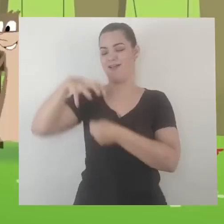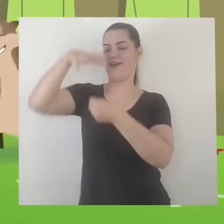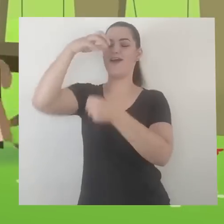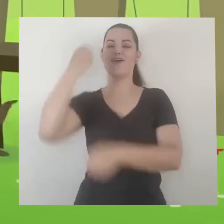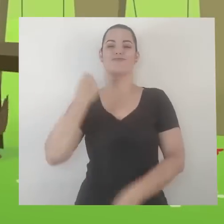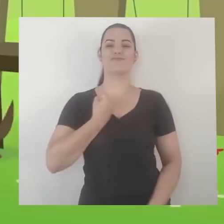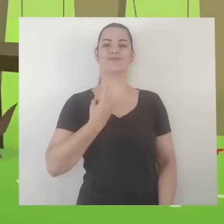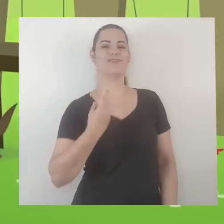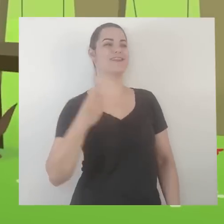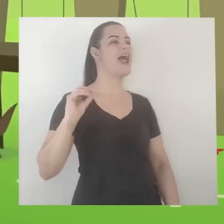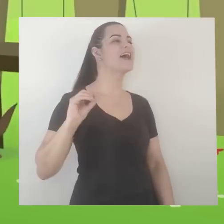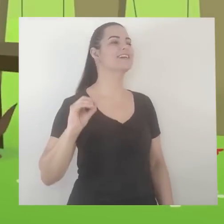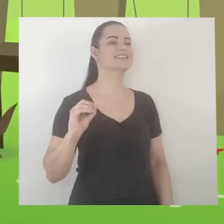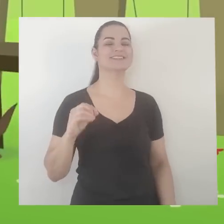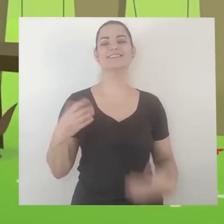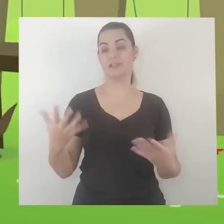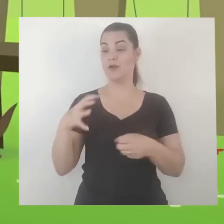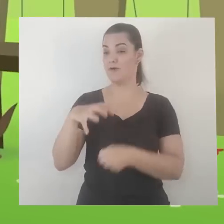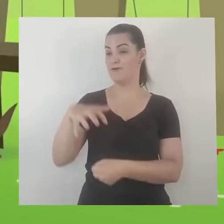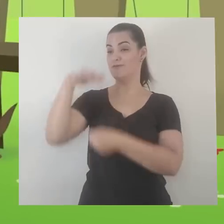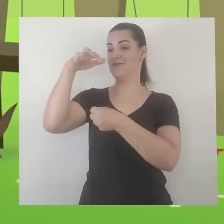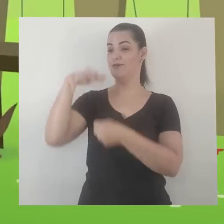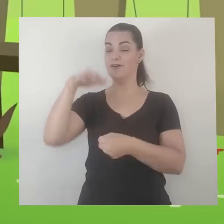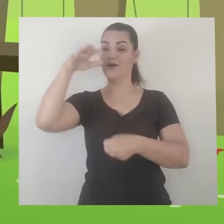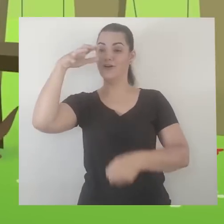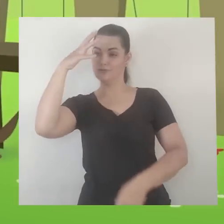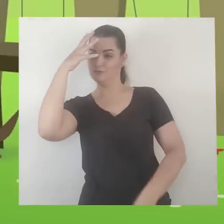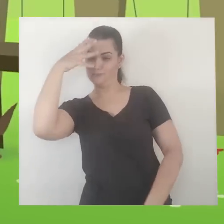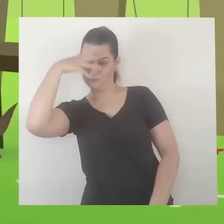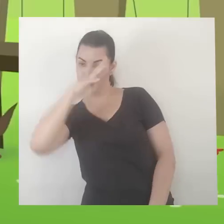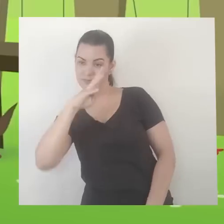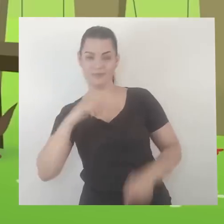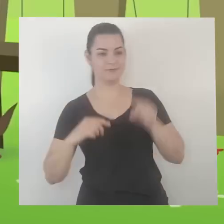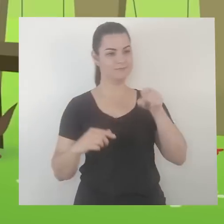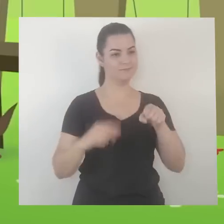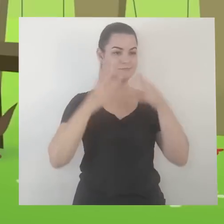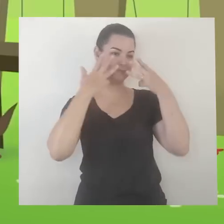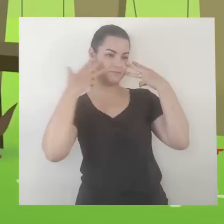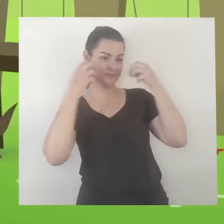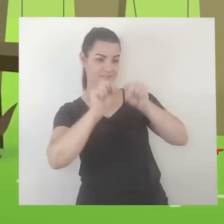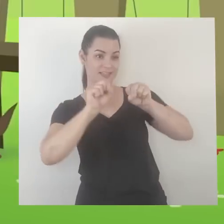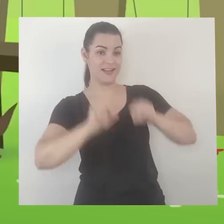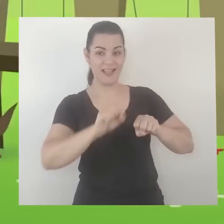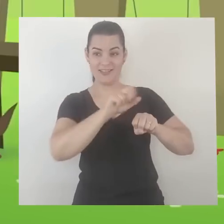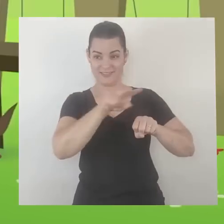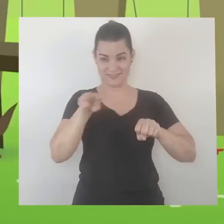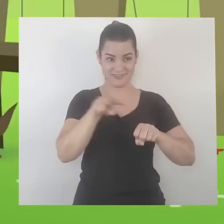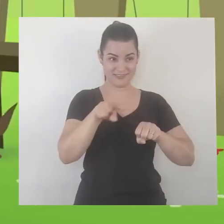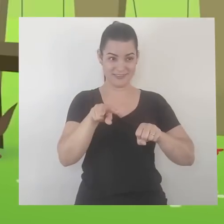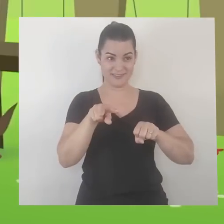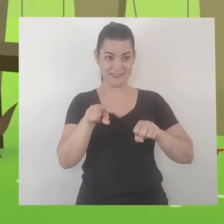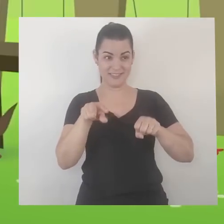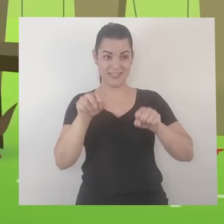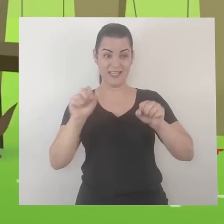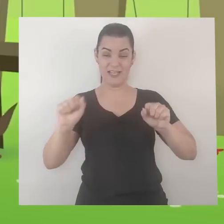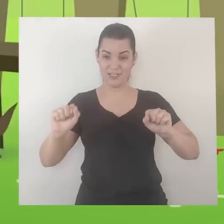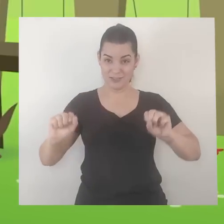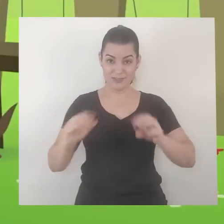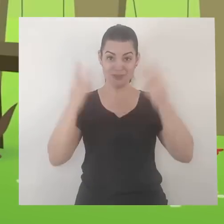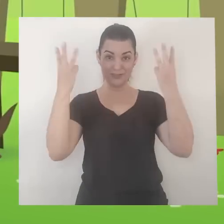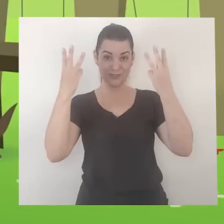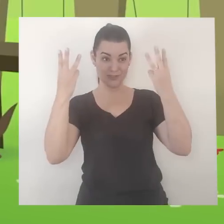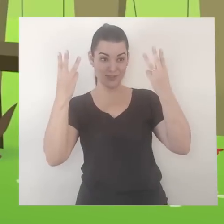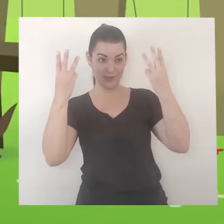10. Balão Júpiter, balão Cláudio. O que acham de nós fazermos um show de balões pra Alice, pro